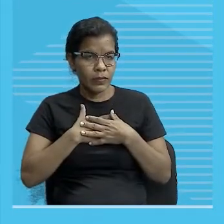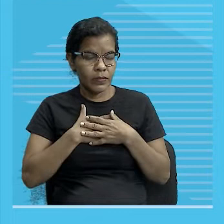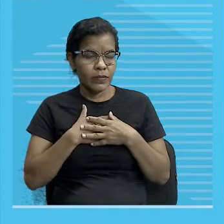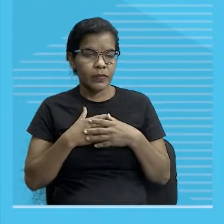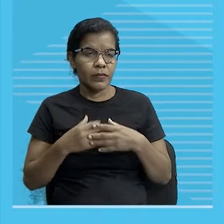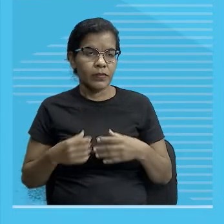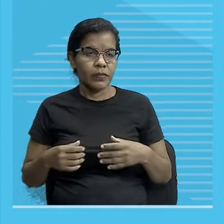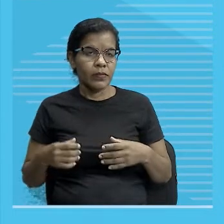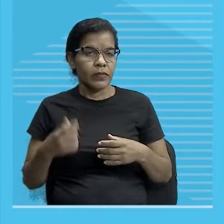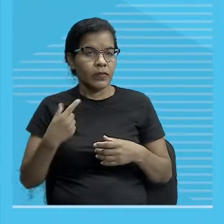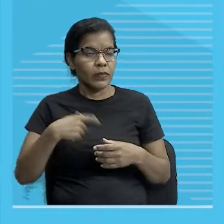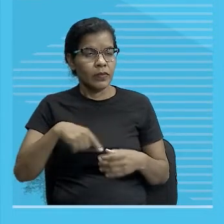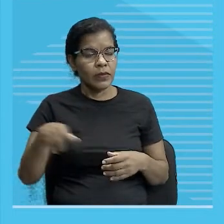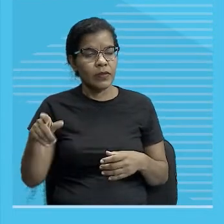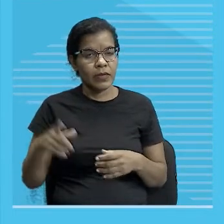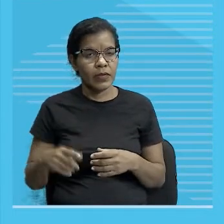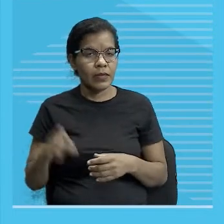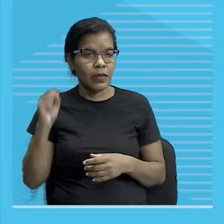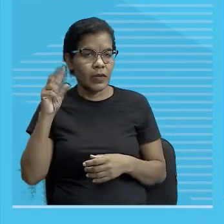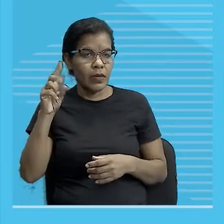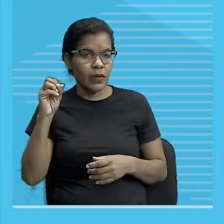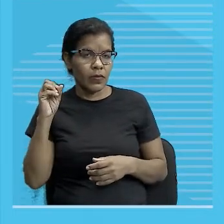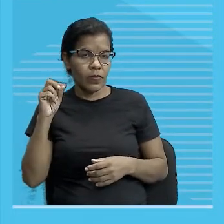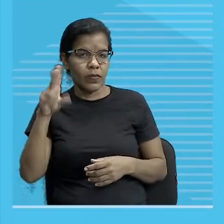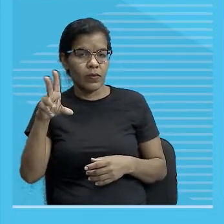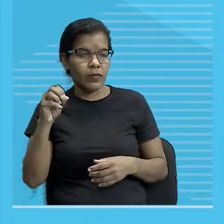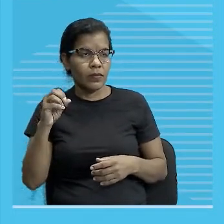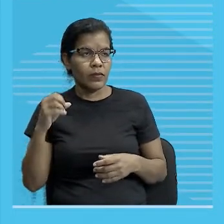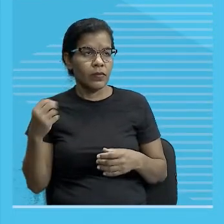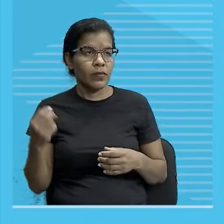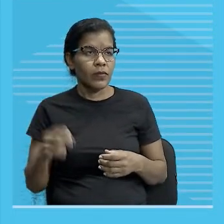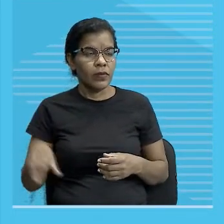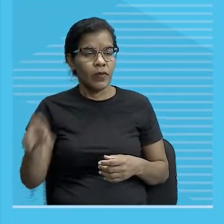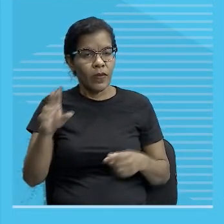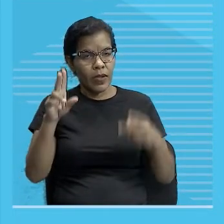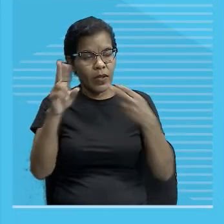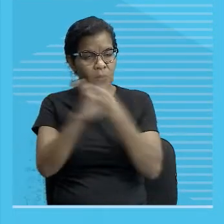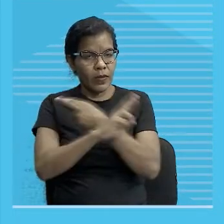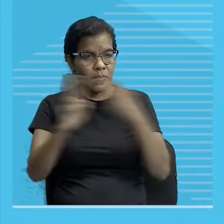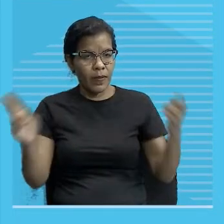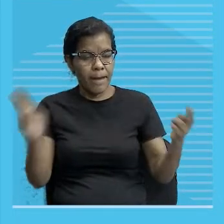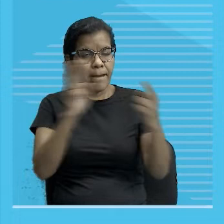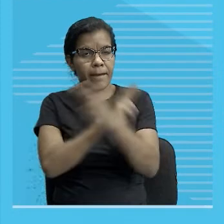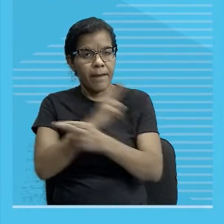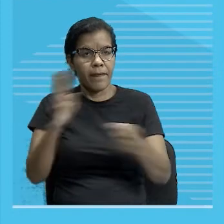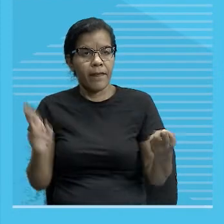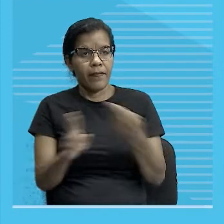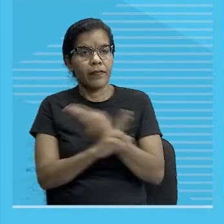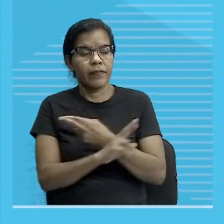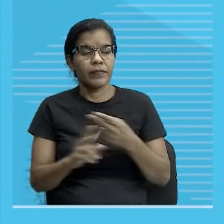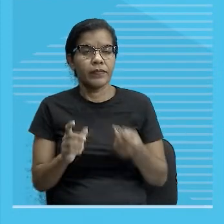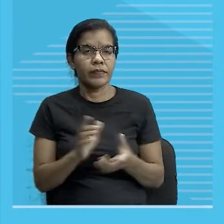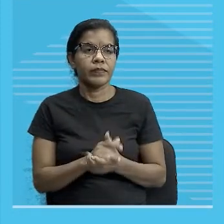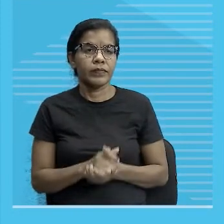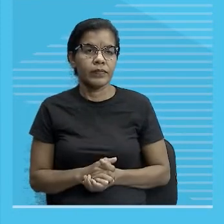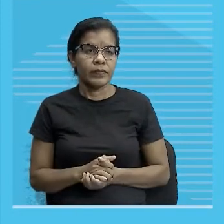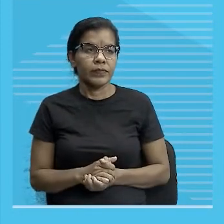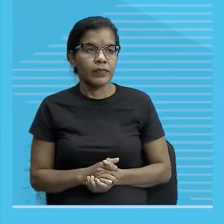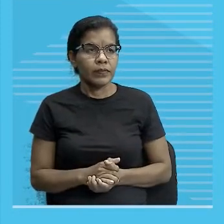da vovó, estou indo à casa da vovó. Então, quando a gente faz a correlação, ó, vou usar aqui